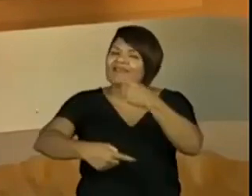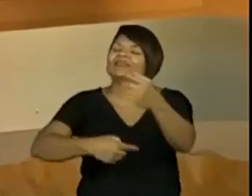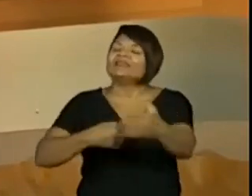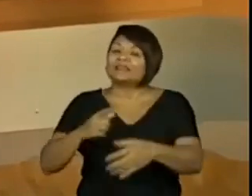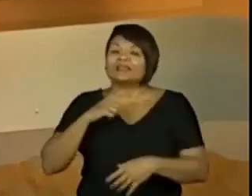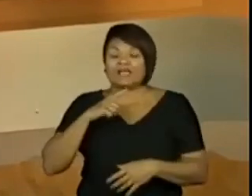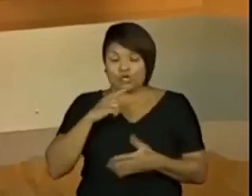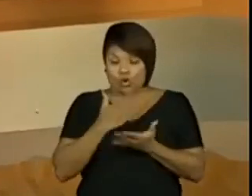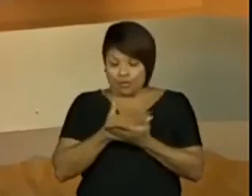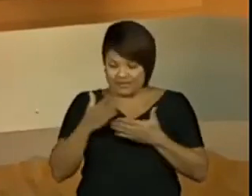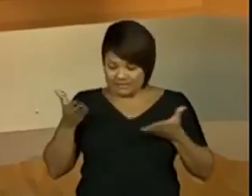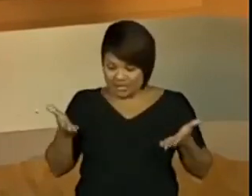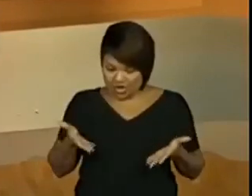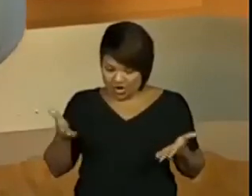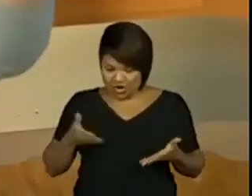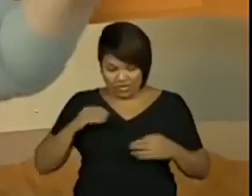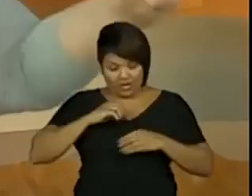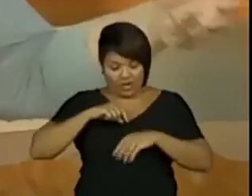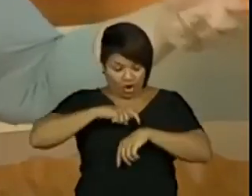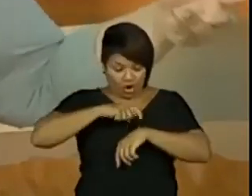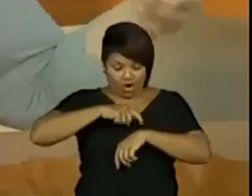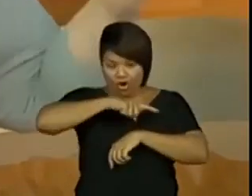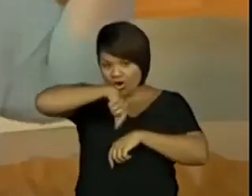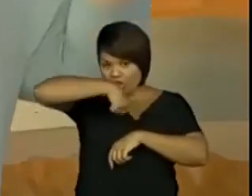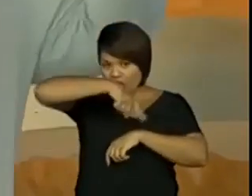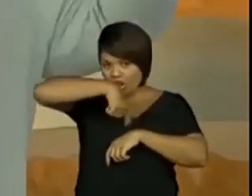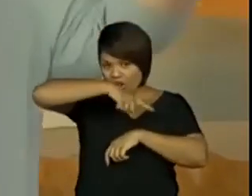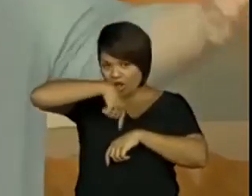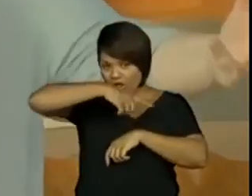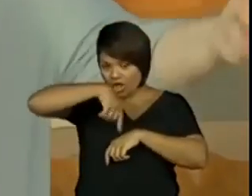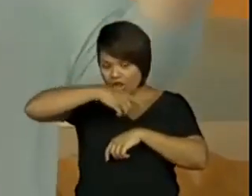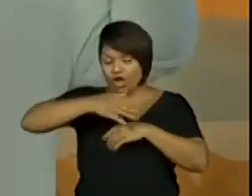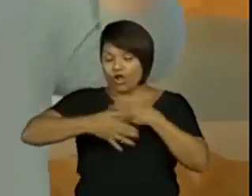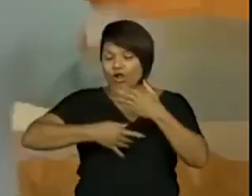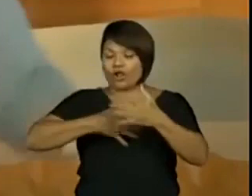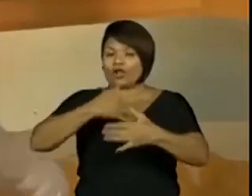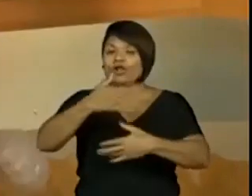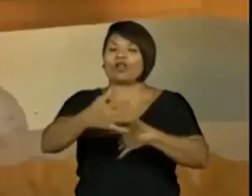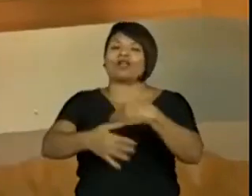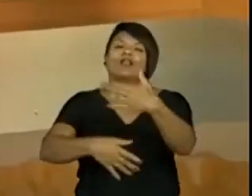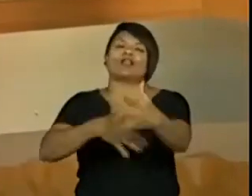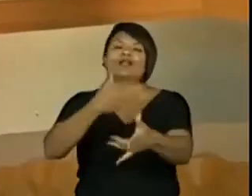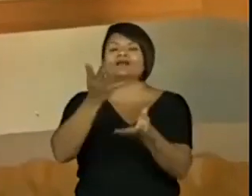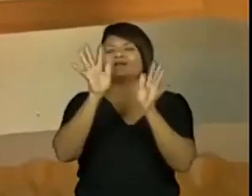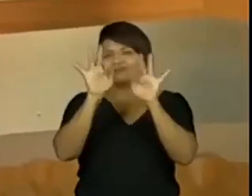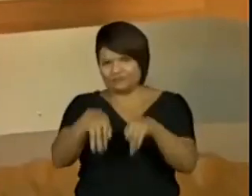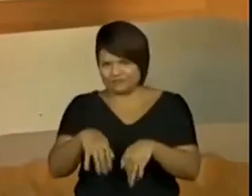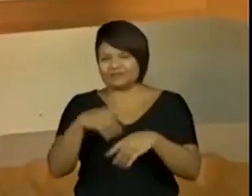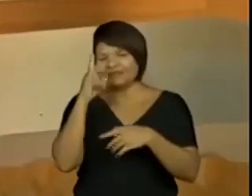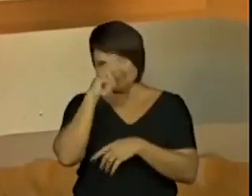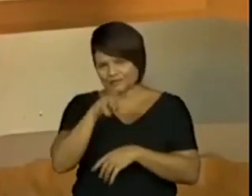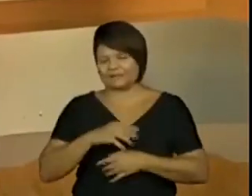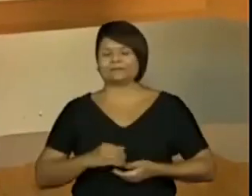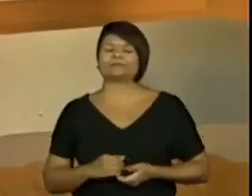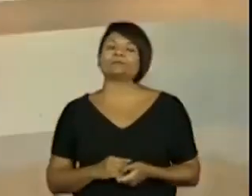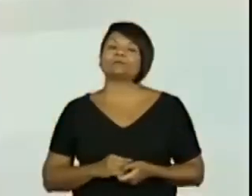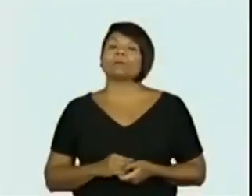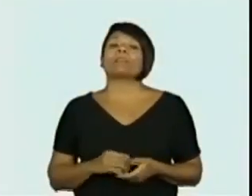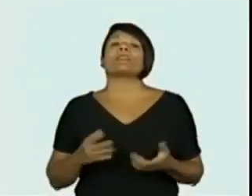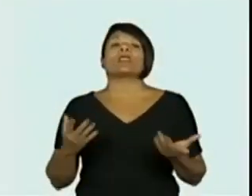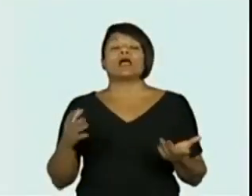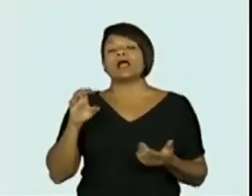num dia, coisas acontecem, situações novas, até culminar no final da história.